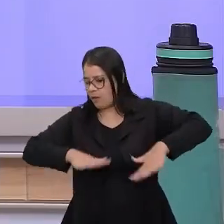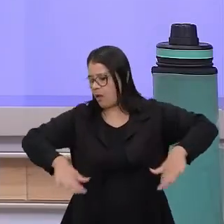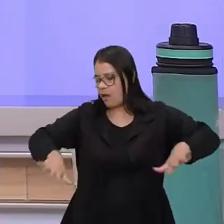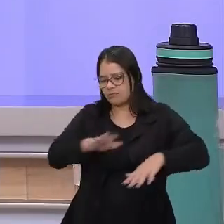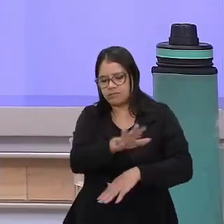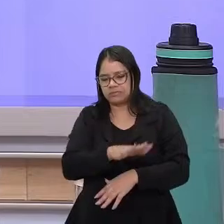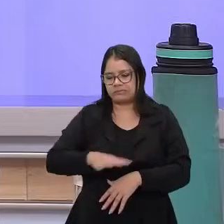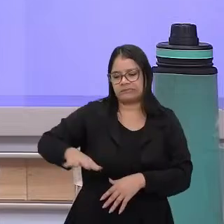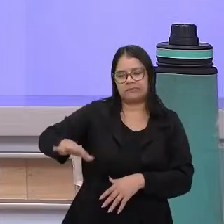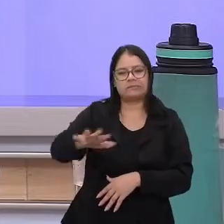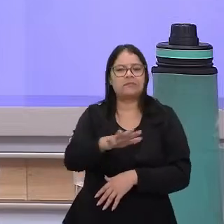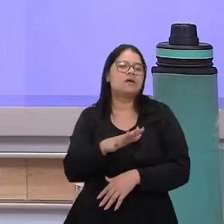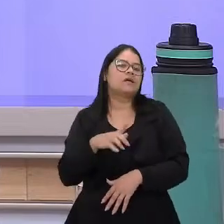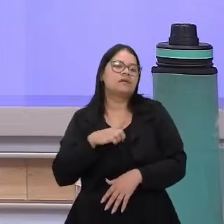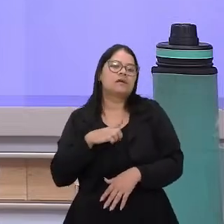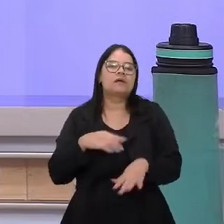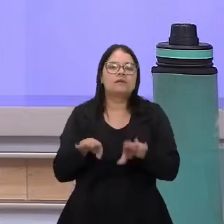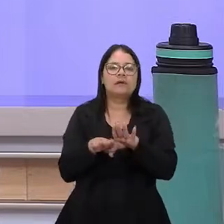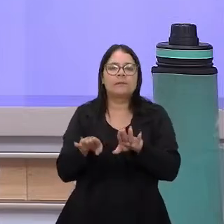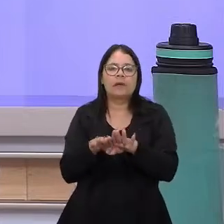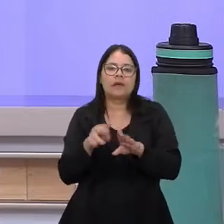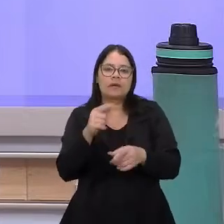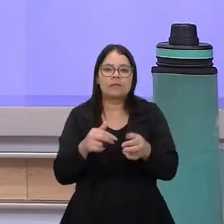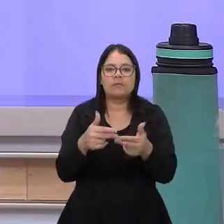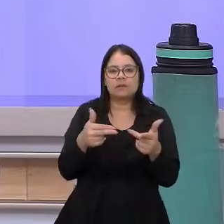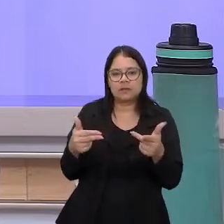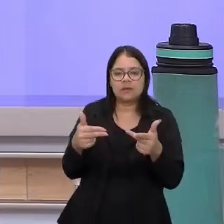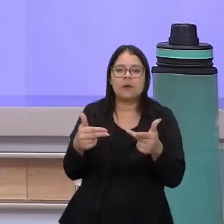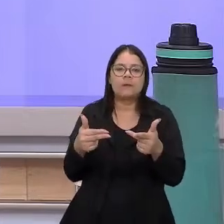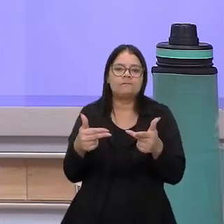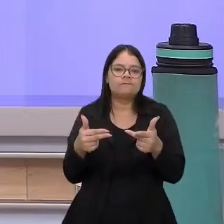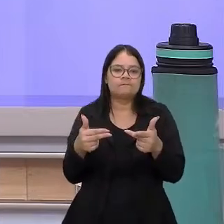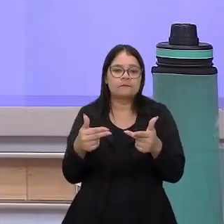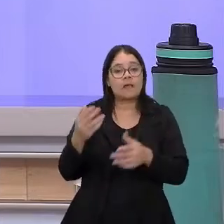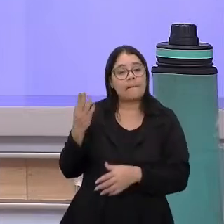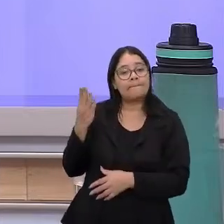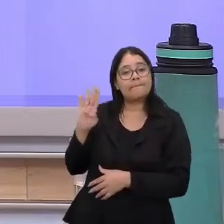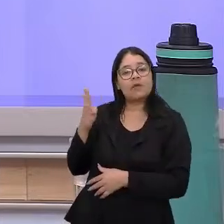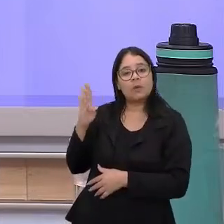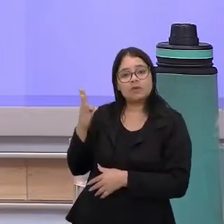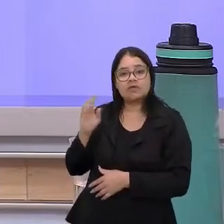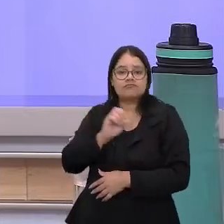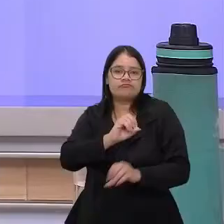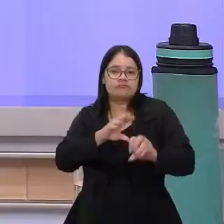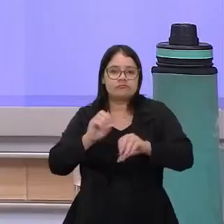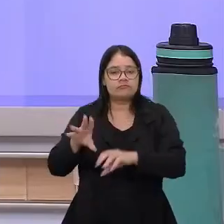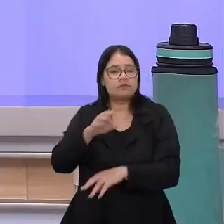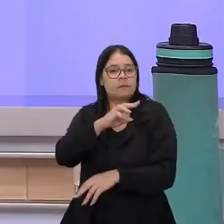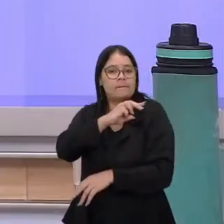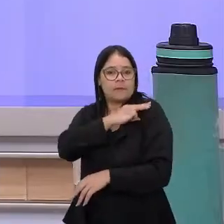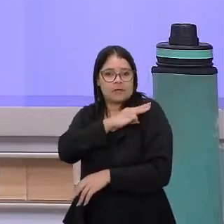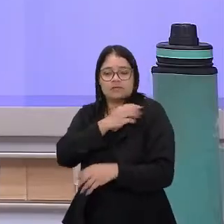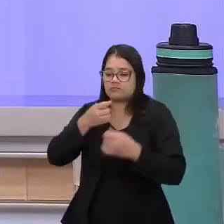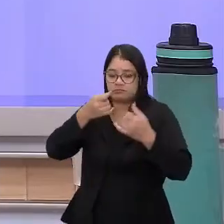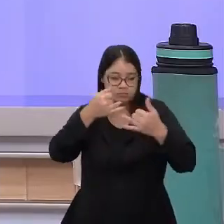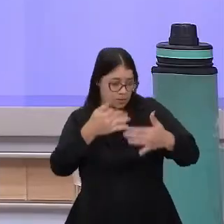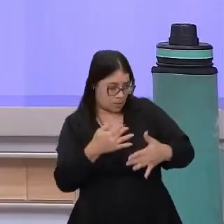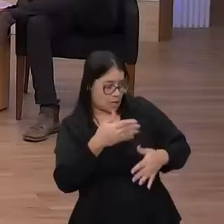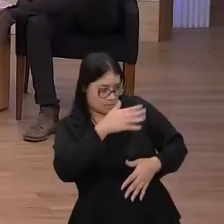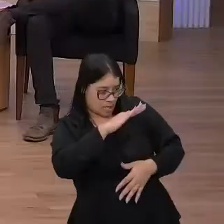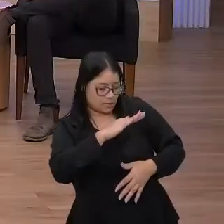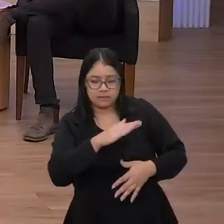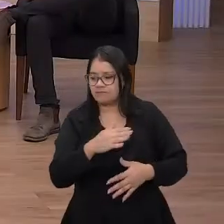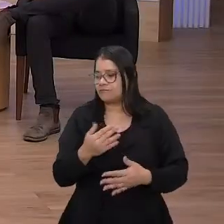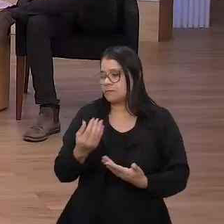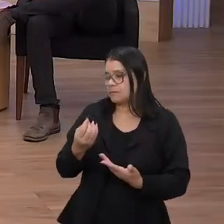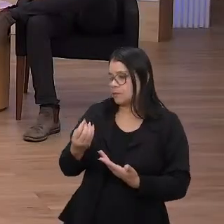ambientes, né? E tem também o material de biologia do ensino médio. Você quer comentar sobre ele, Isaac? Oi.